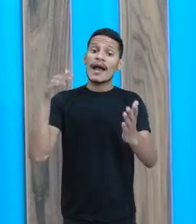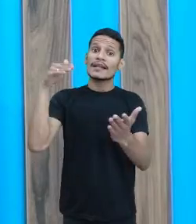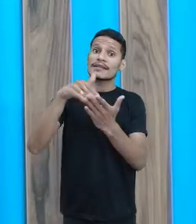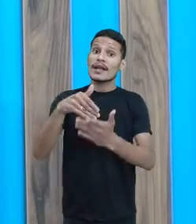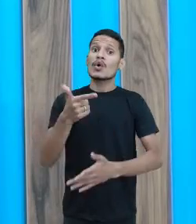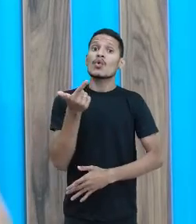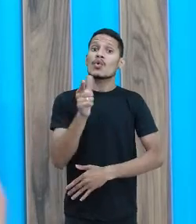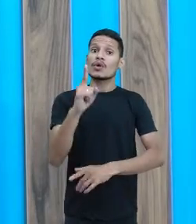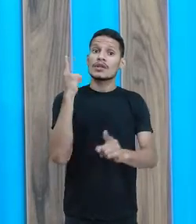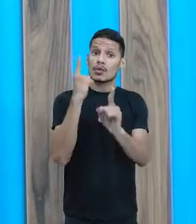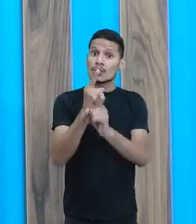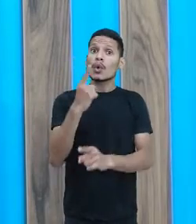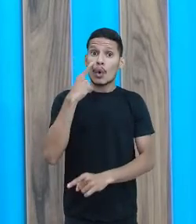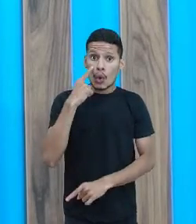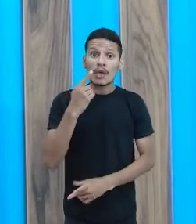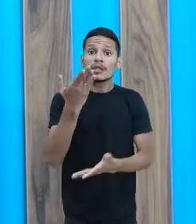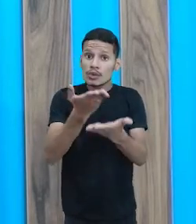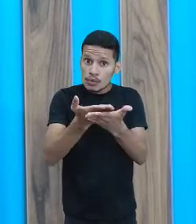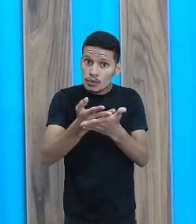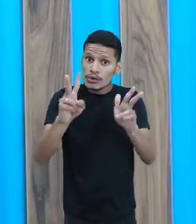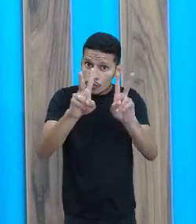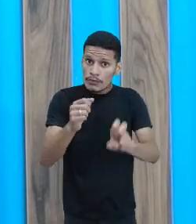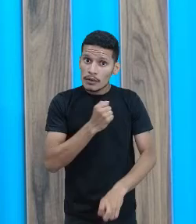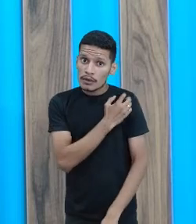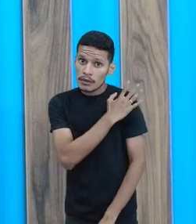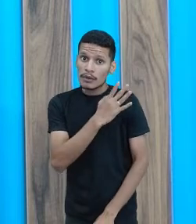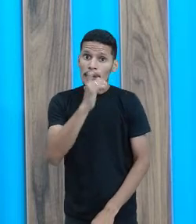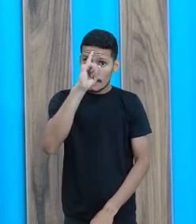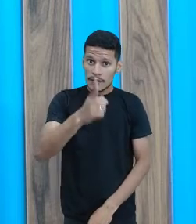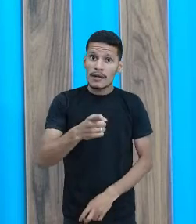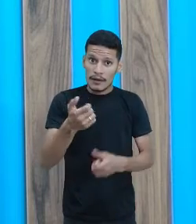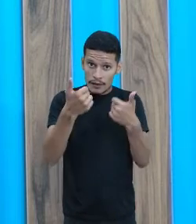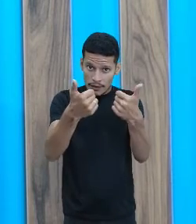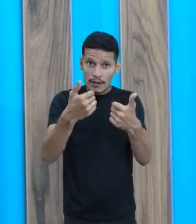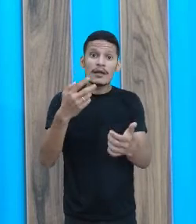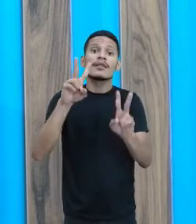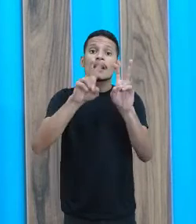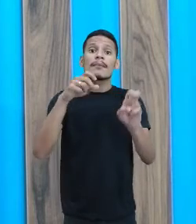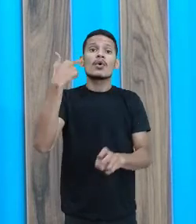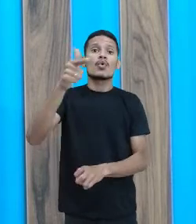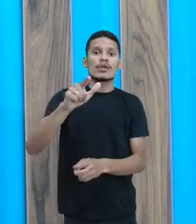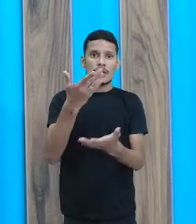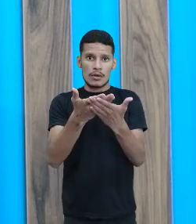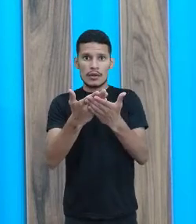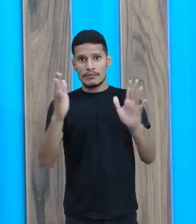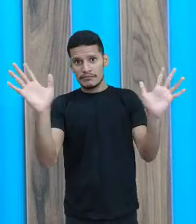até o nosso próximo encontro. Então estude a ditadura militar, que vai ser o tema da nossa próxima aula. Valeu!